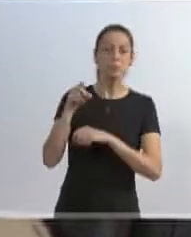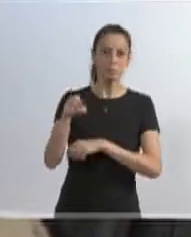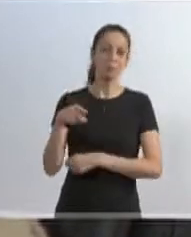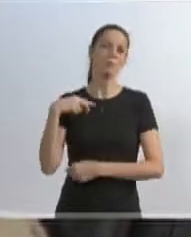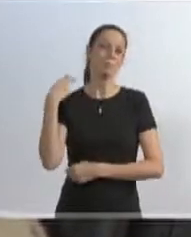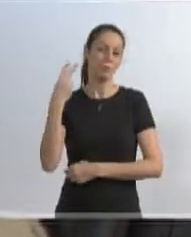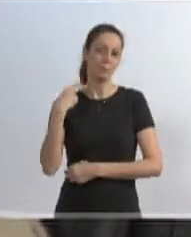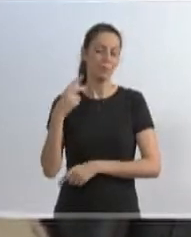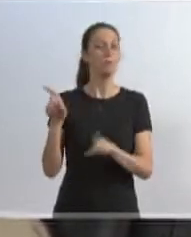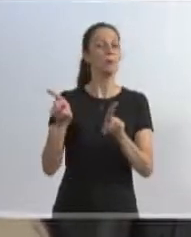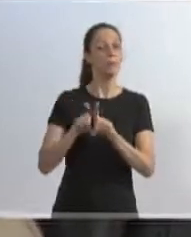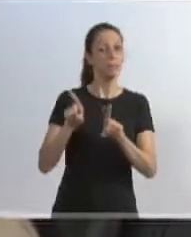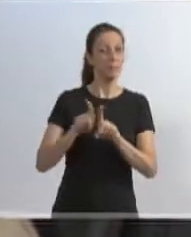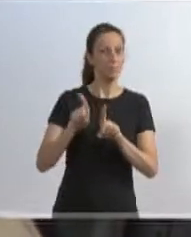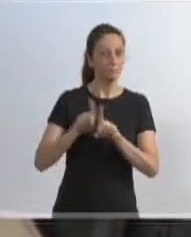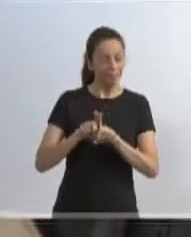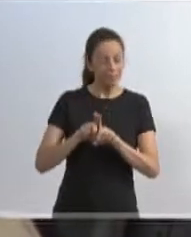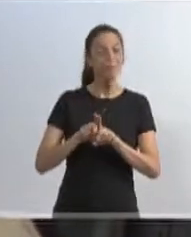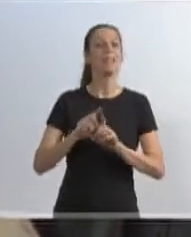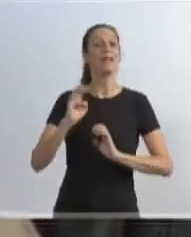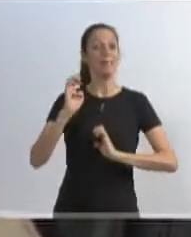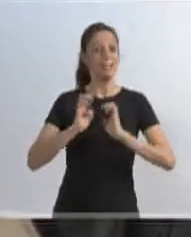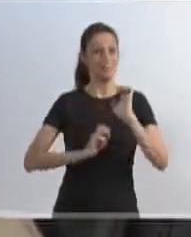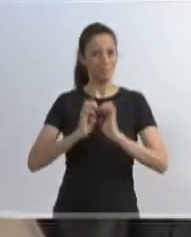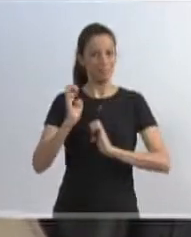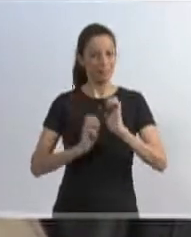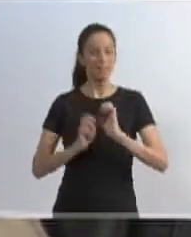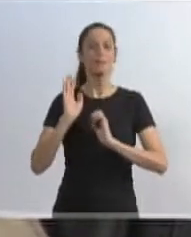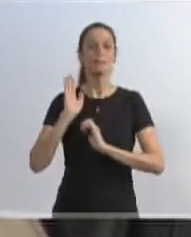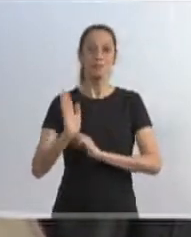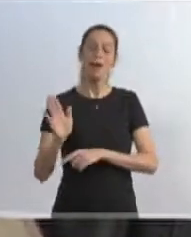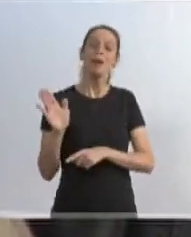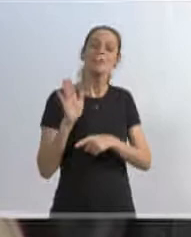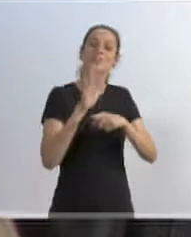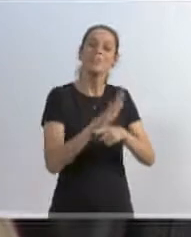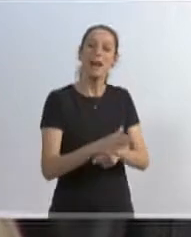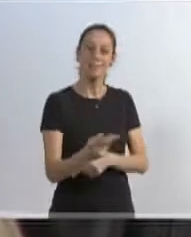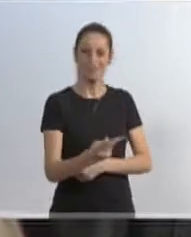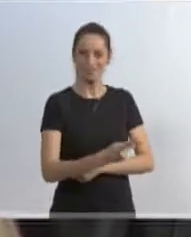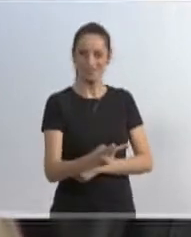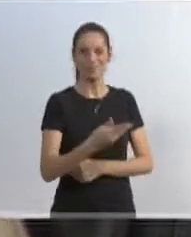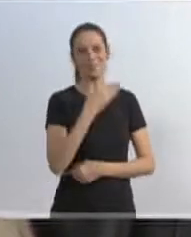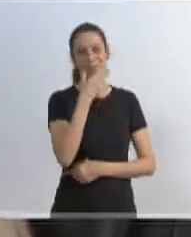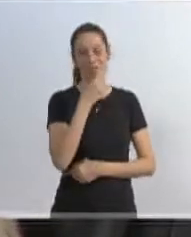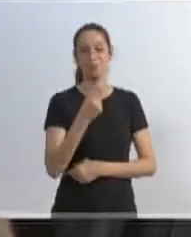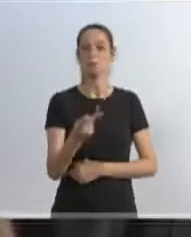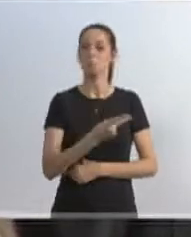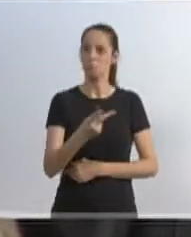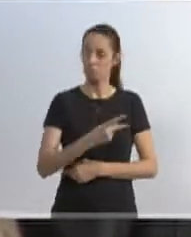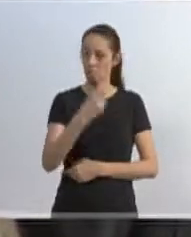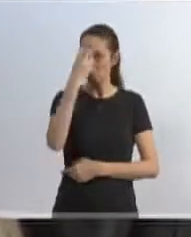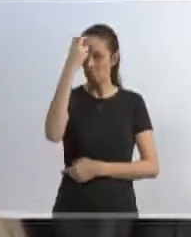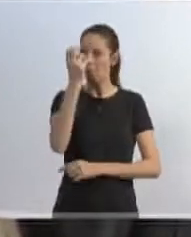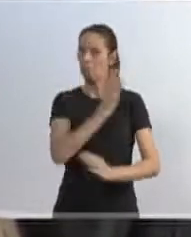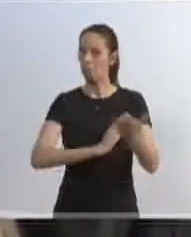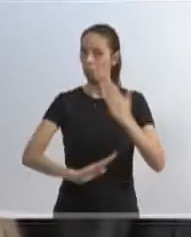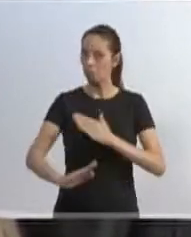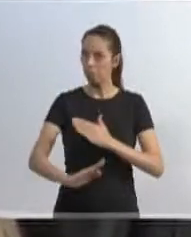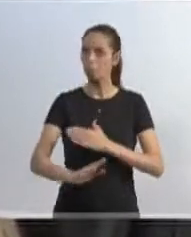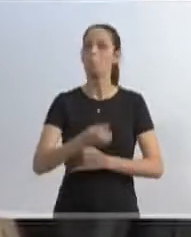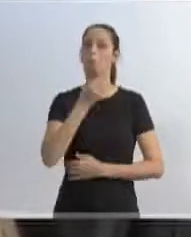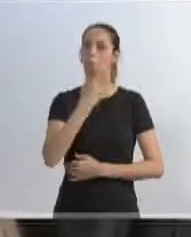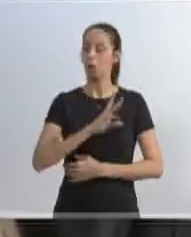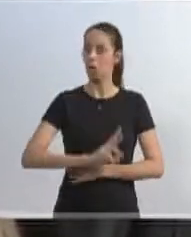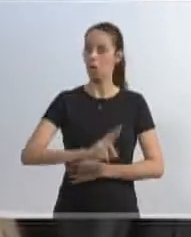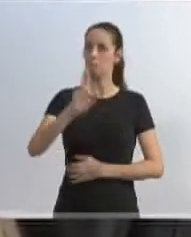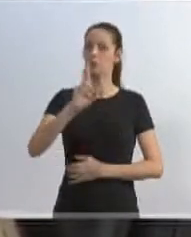como empresário, já patrocinava esses dois meninos que são campeões. Os meninos são feras realmente, representam muito bem o Dojo Itupava